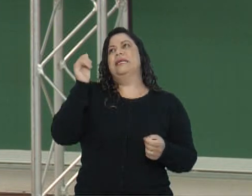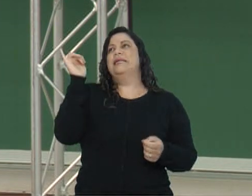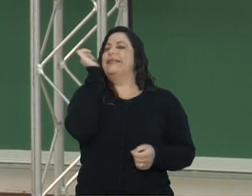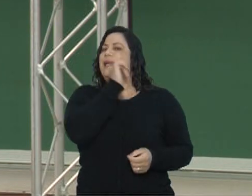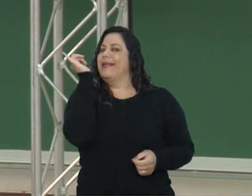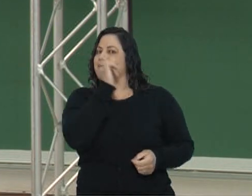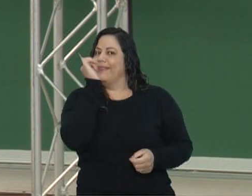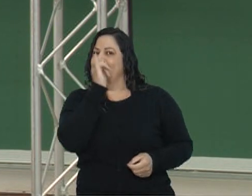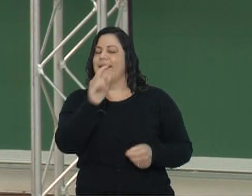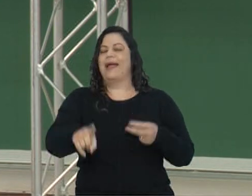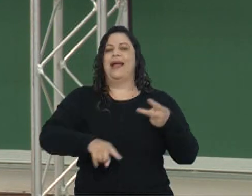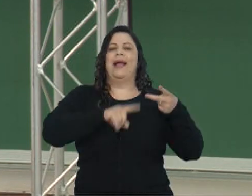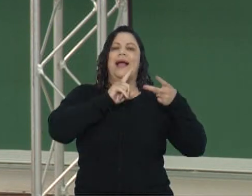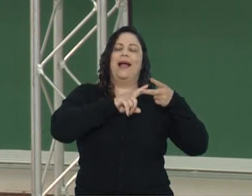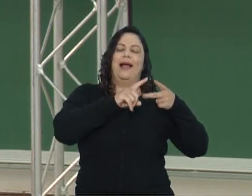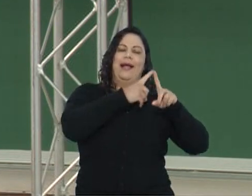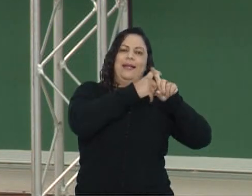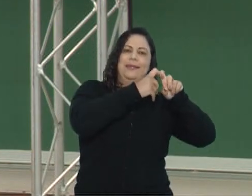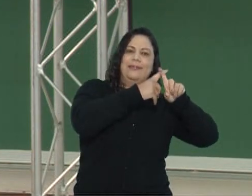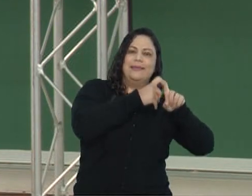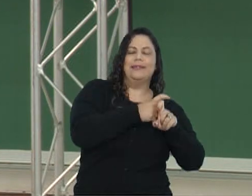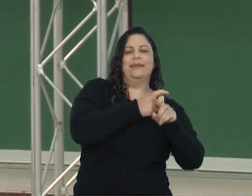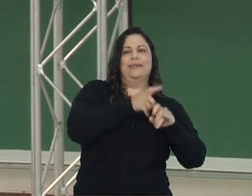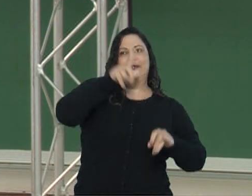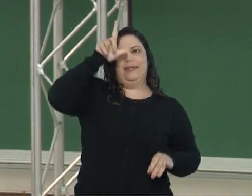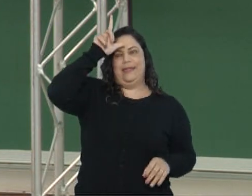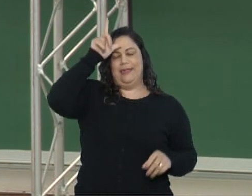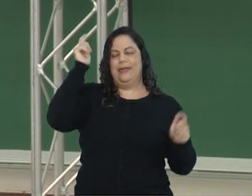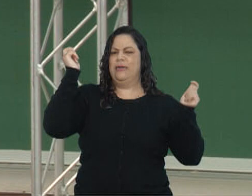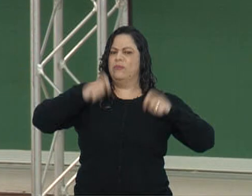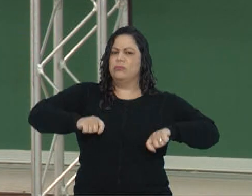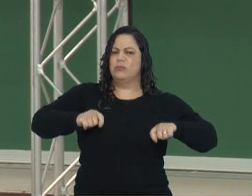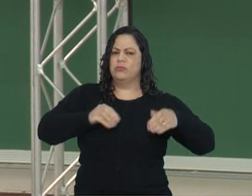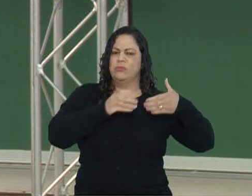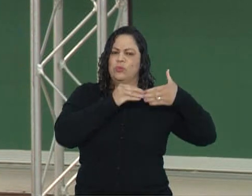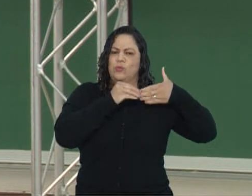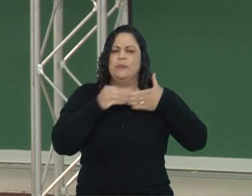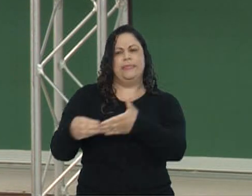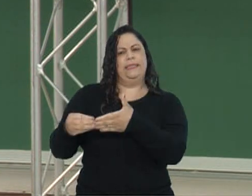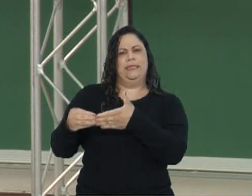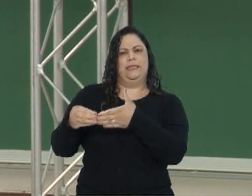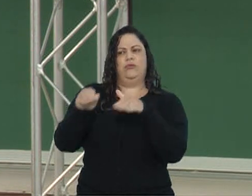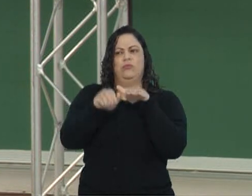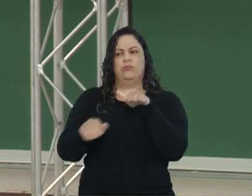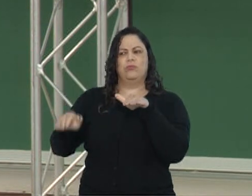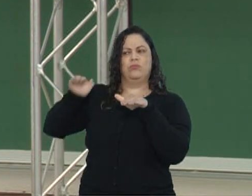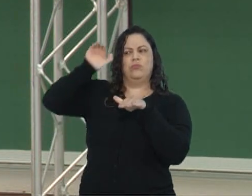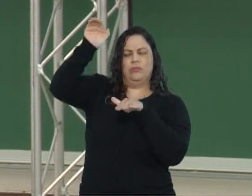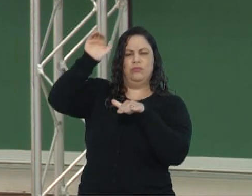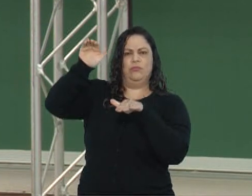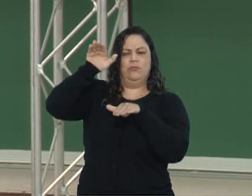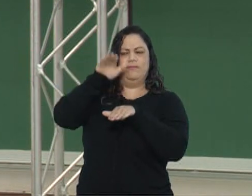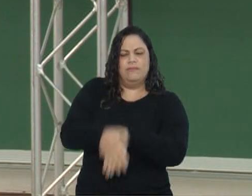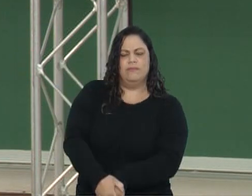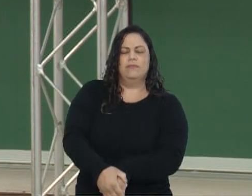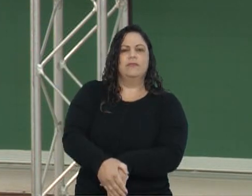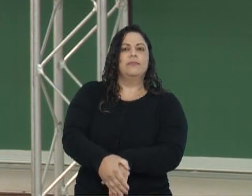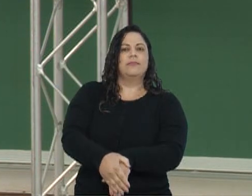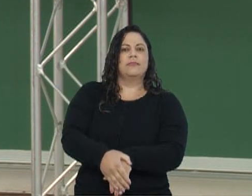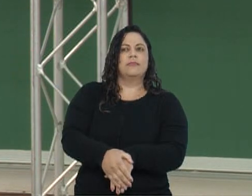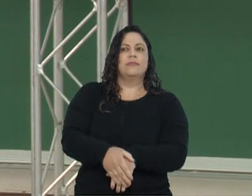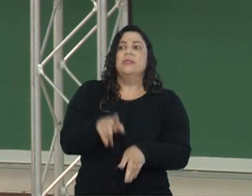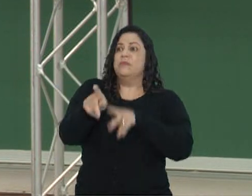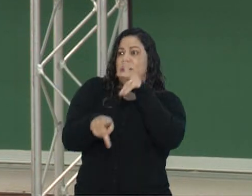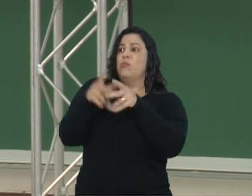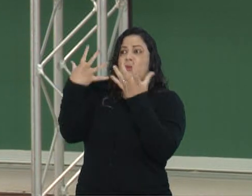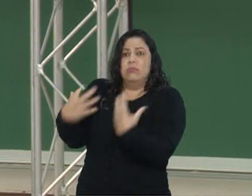foram modelos ideológicos, né, de guias, de seres supremos que colocavam algum tipo de postura totalitária, mas que a